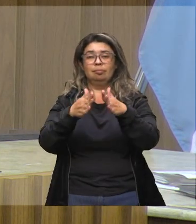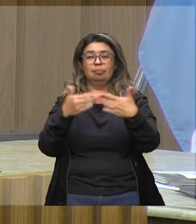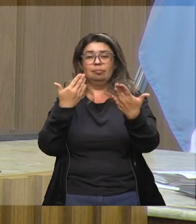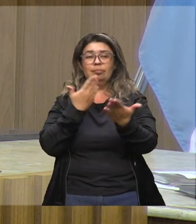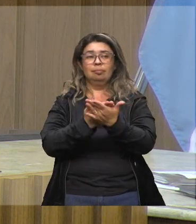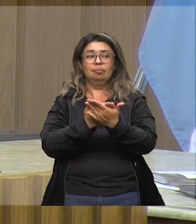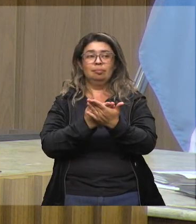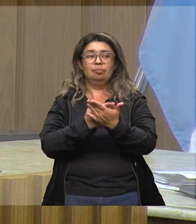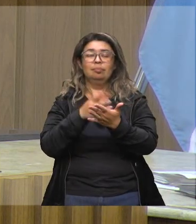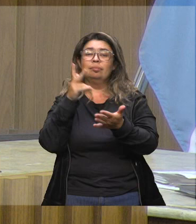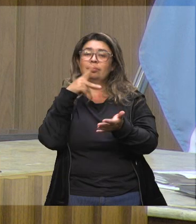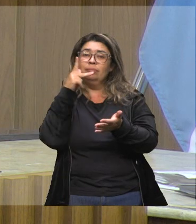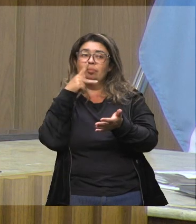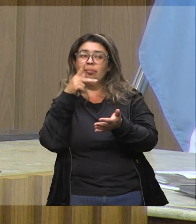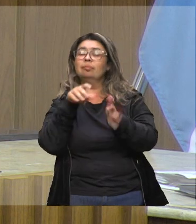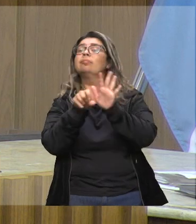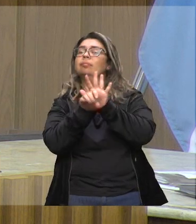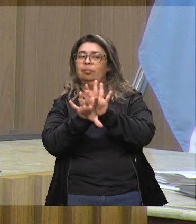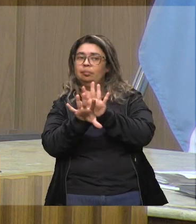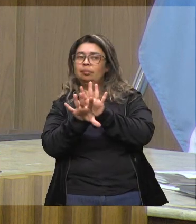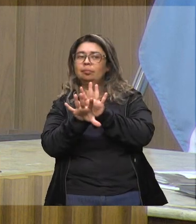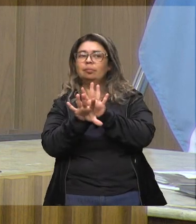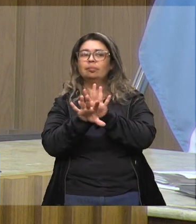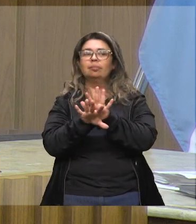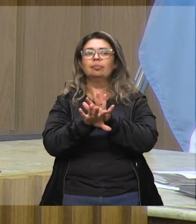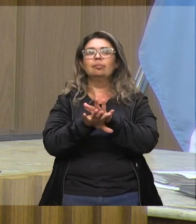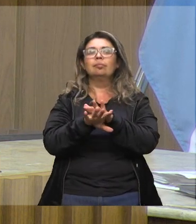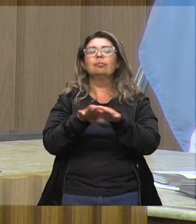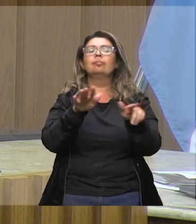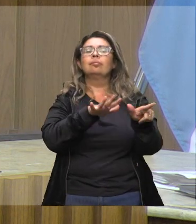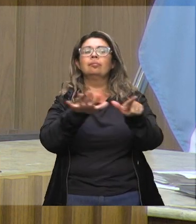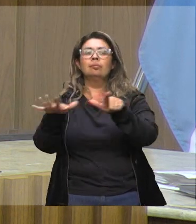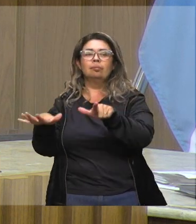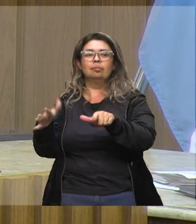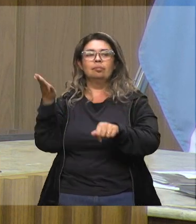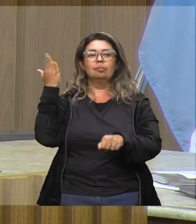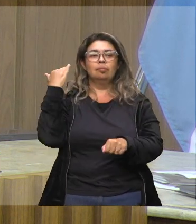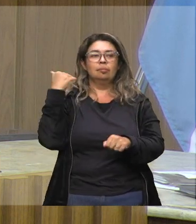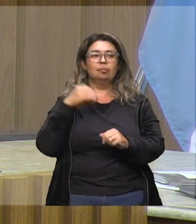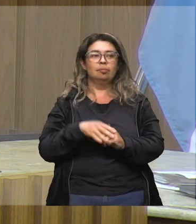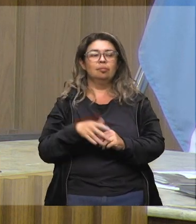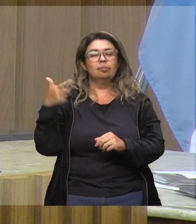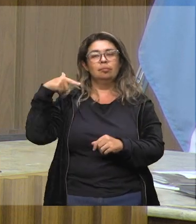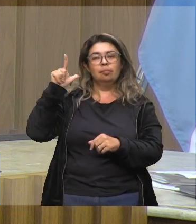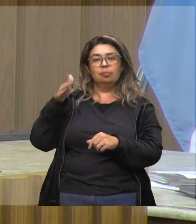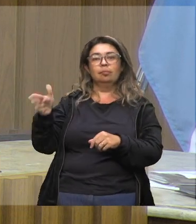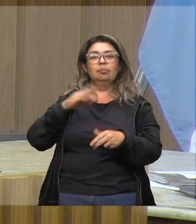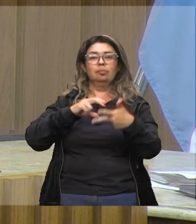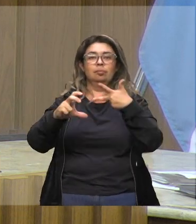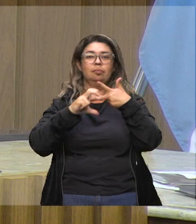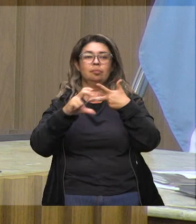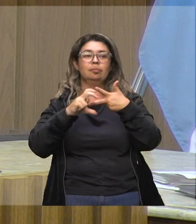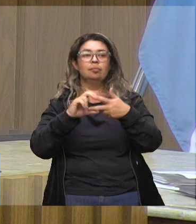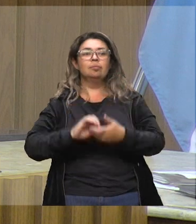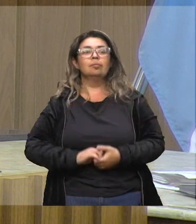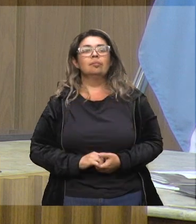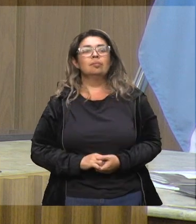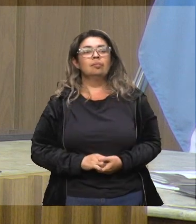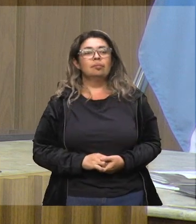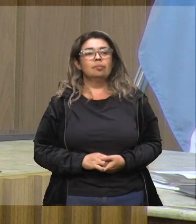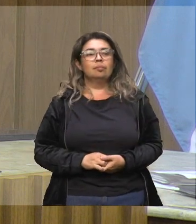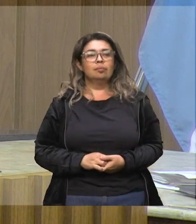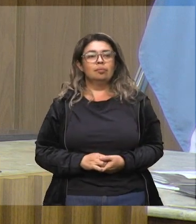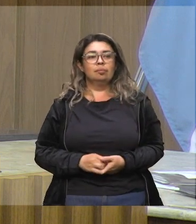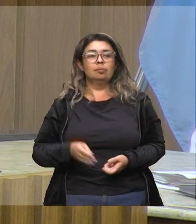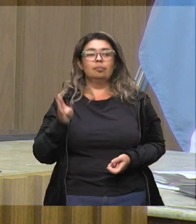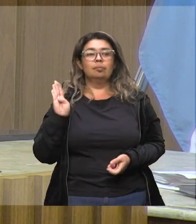Bom, vou falar da uma indicação que eu fiz semana passada, que antes mesmo de chegar para o Poder Executivo, ou chegar aqui em direito, já